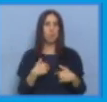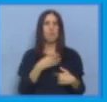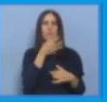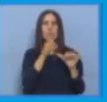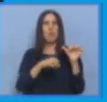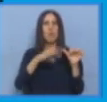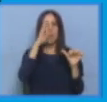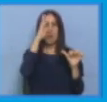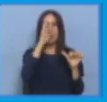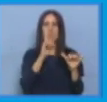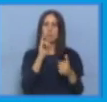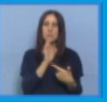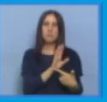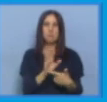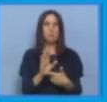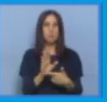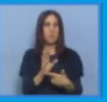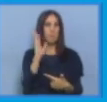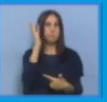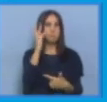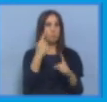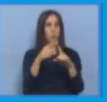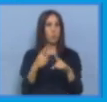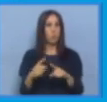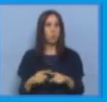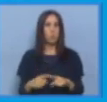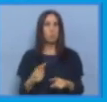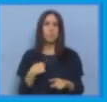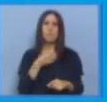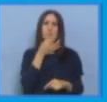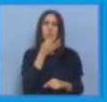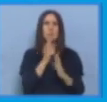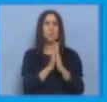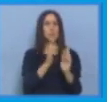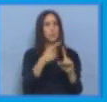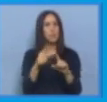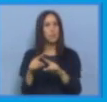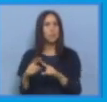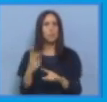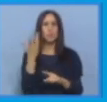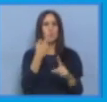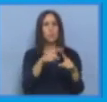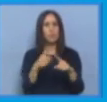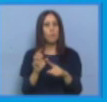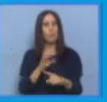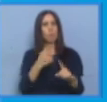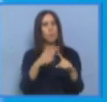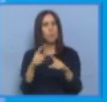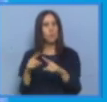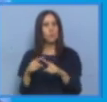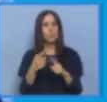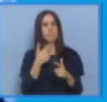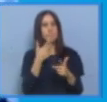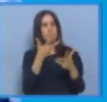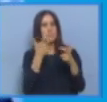muita teologia, pego num exemplo que é uma série de conferências em que falo também de outras religiões, de outras culturas, de outras formas de interpretar